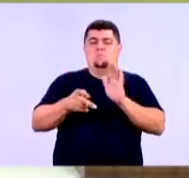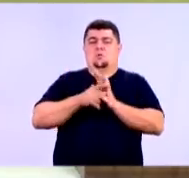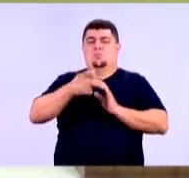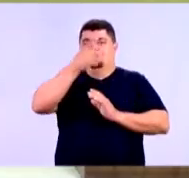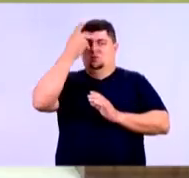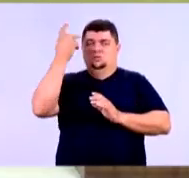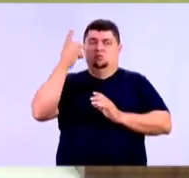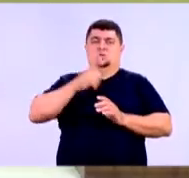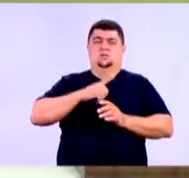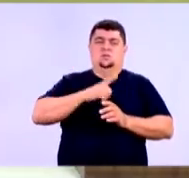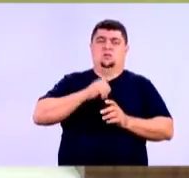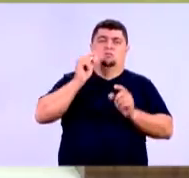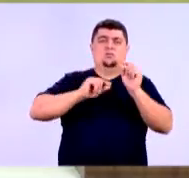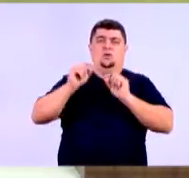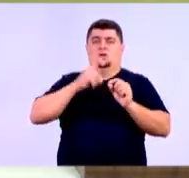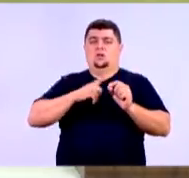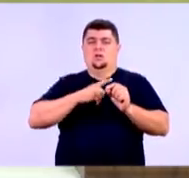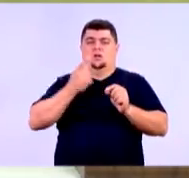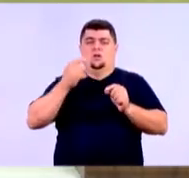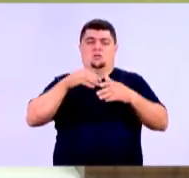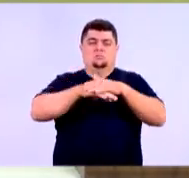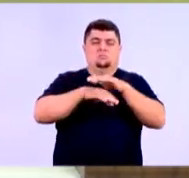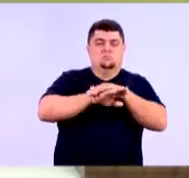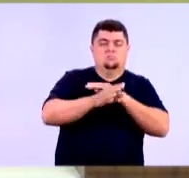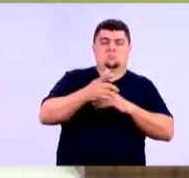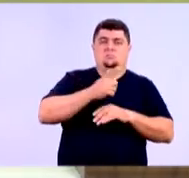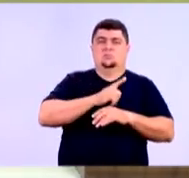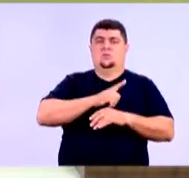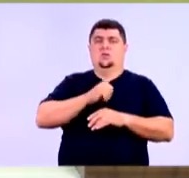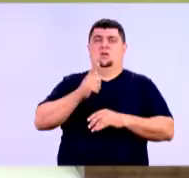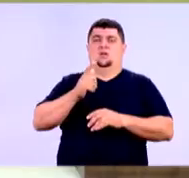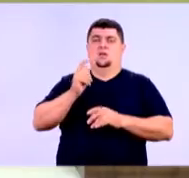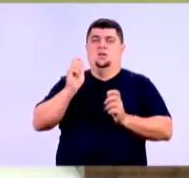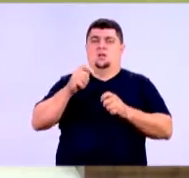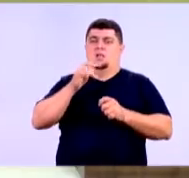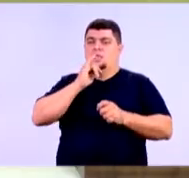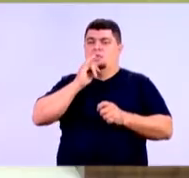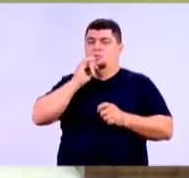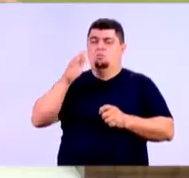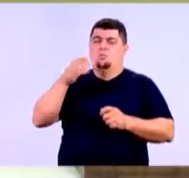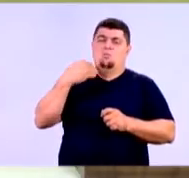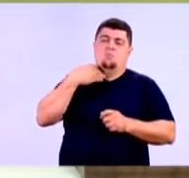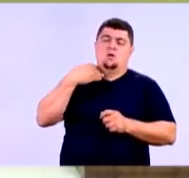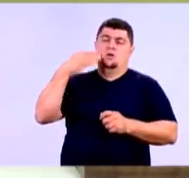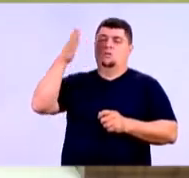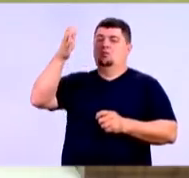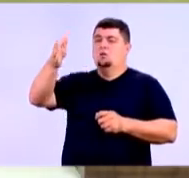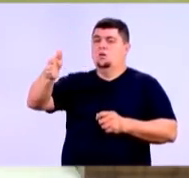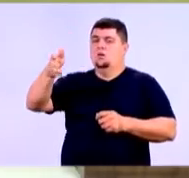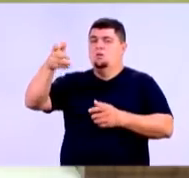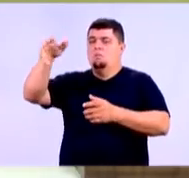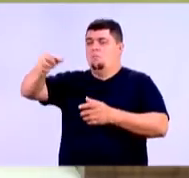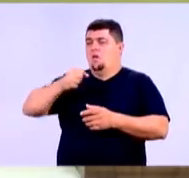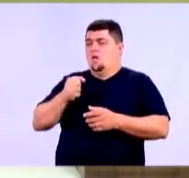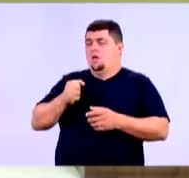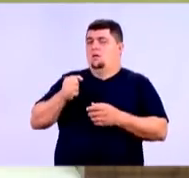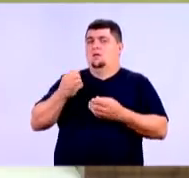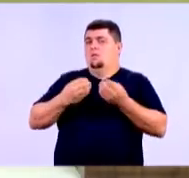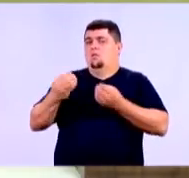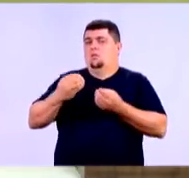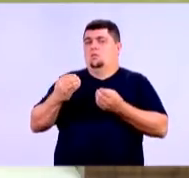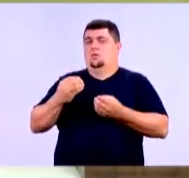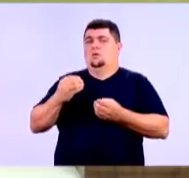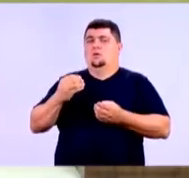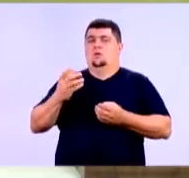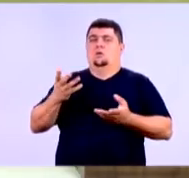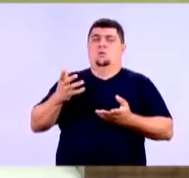em investimentos. Esse investimento é líquido ou não é líquido? Você pode sacar ou você tem que esperar a data de vencimento do investimento? Ou não, o